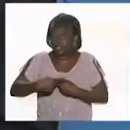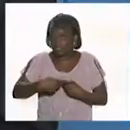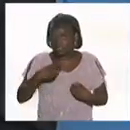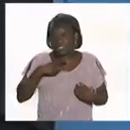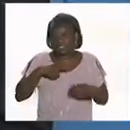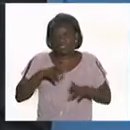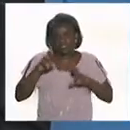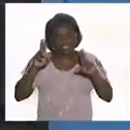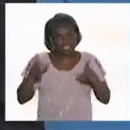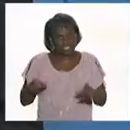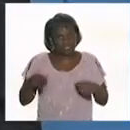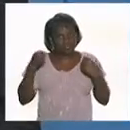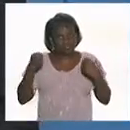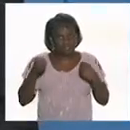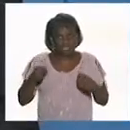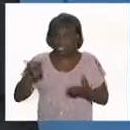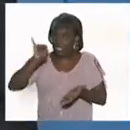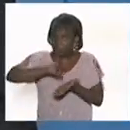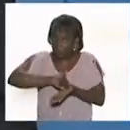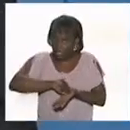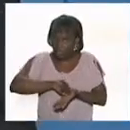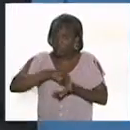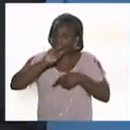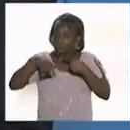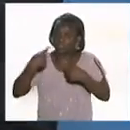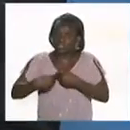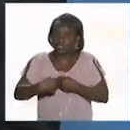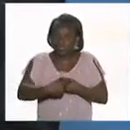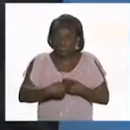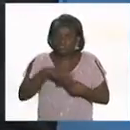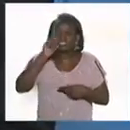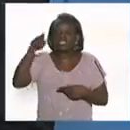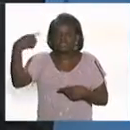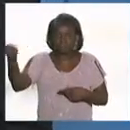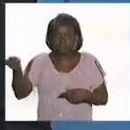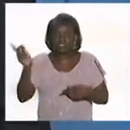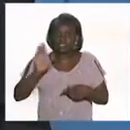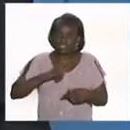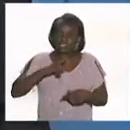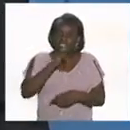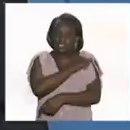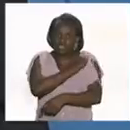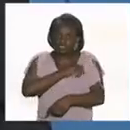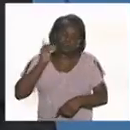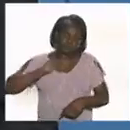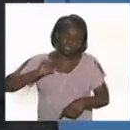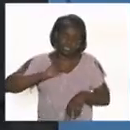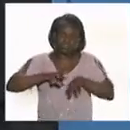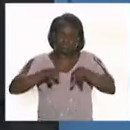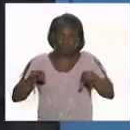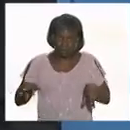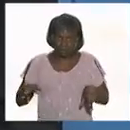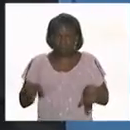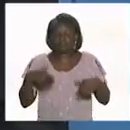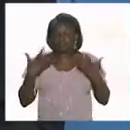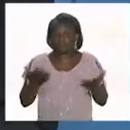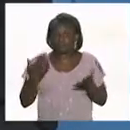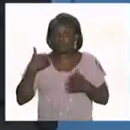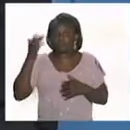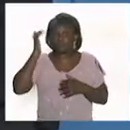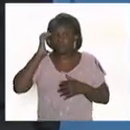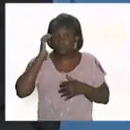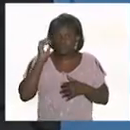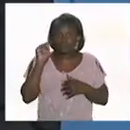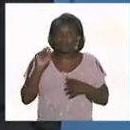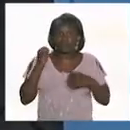Paulo. Que você tem o interior de São Paulo, primeiro a capital, né? Depois é o interior. Aí depois é que vem o Rio de Janeiro, Minas e tal. Mas eu acho